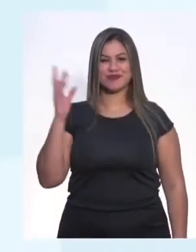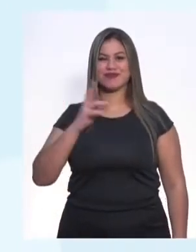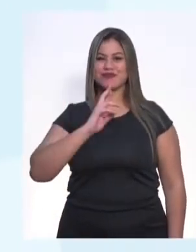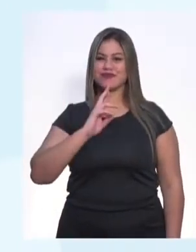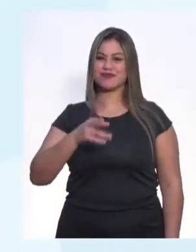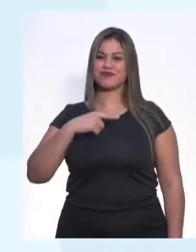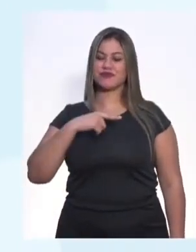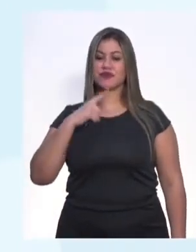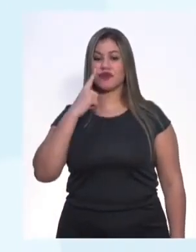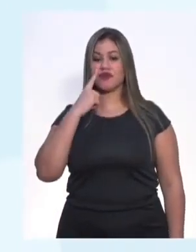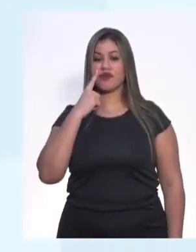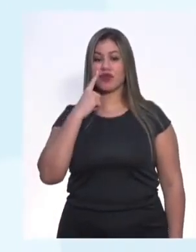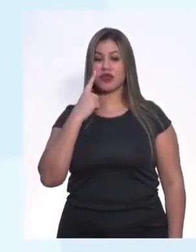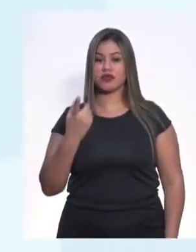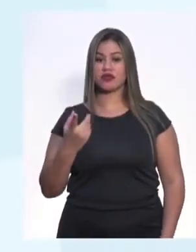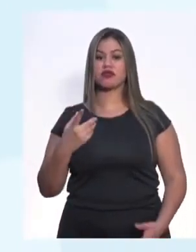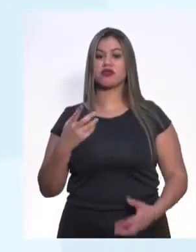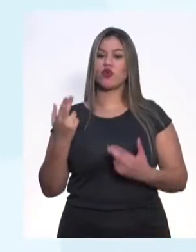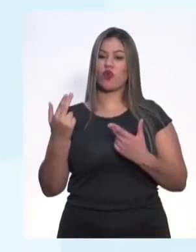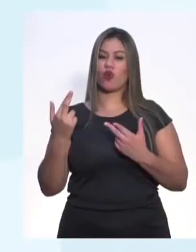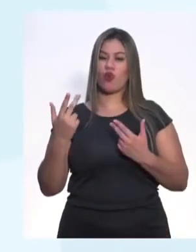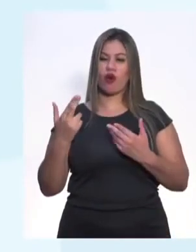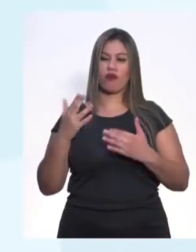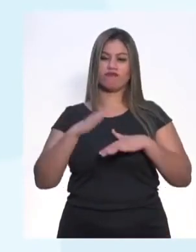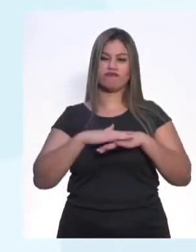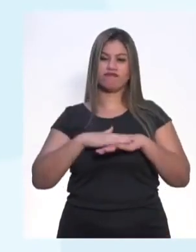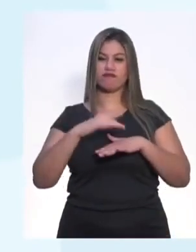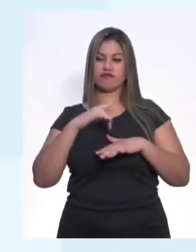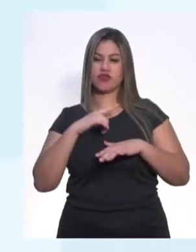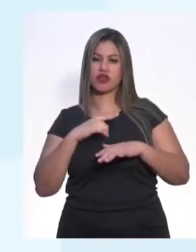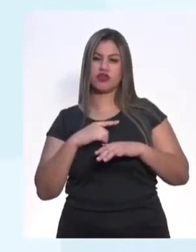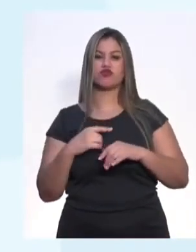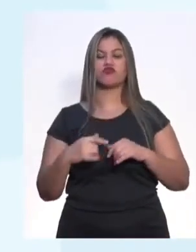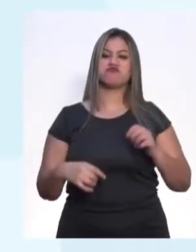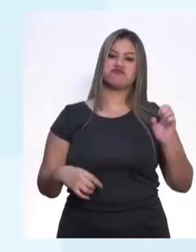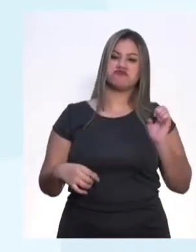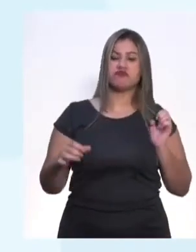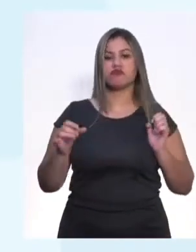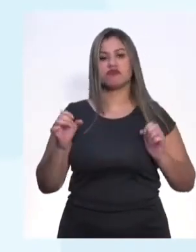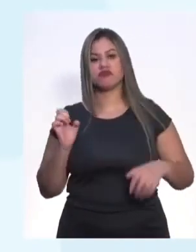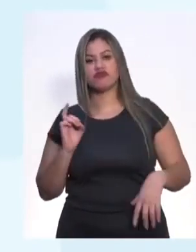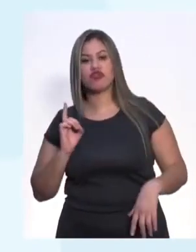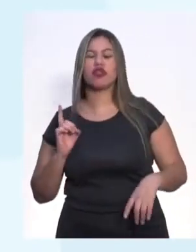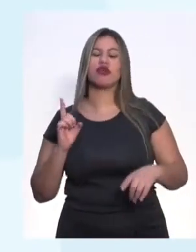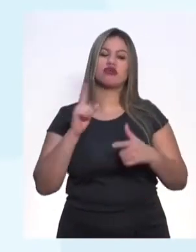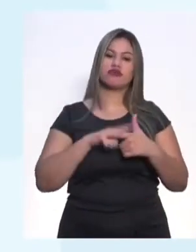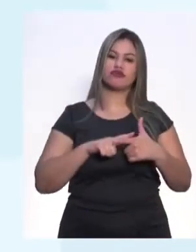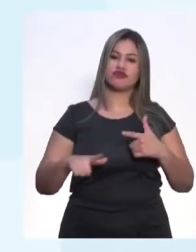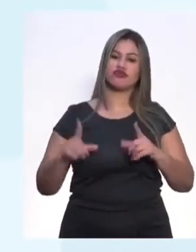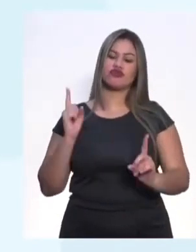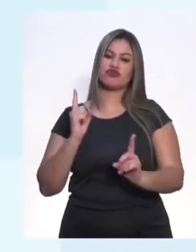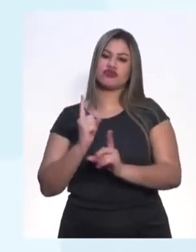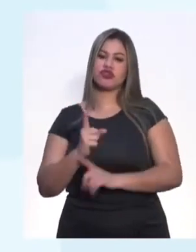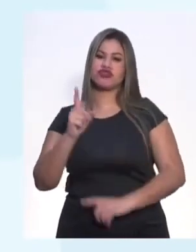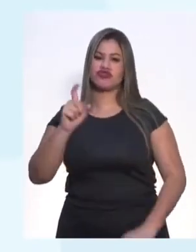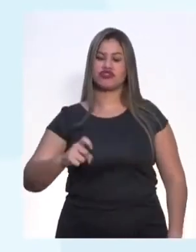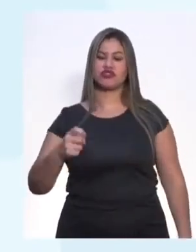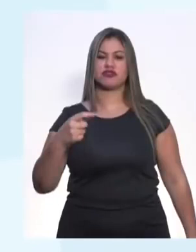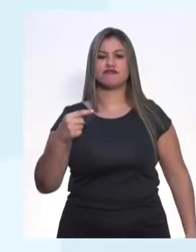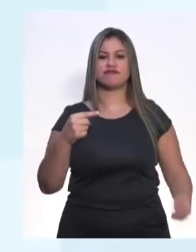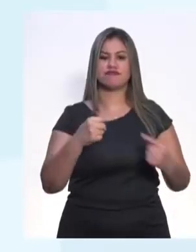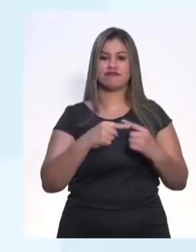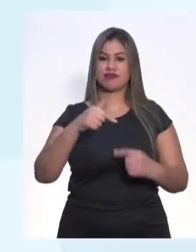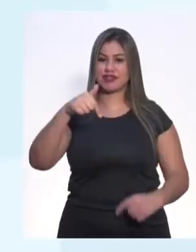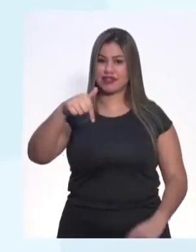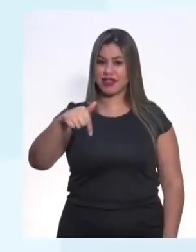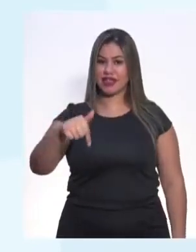que eu coloquei ali, fiz a distributiva da mesma forma, passei para o outro lado, dividi e encontrei o x valendo 7. Muito bom.